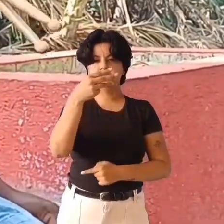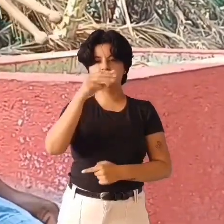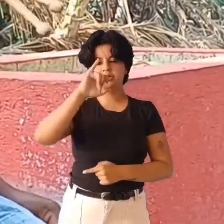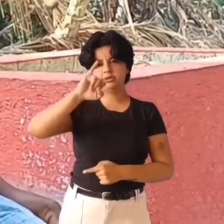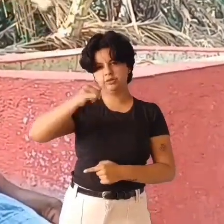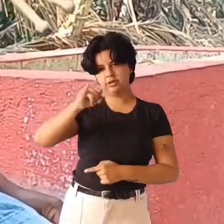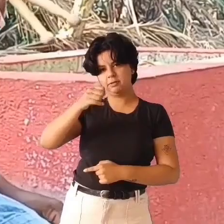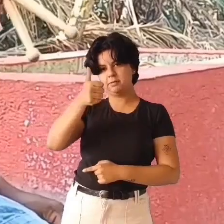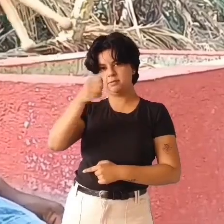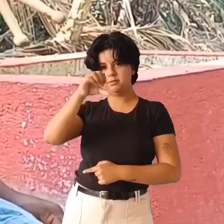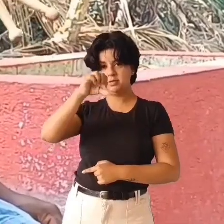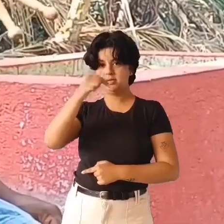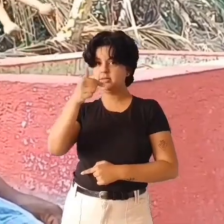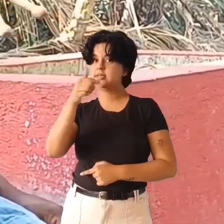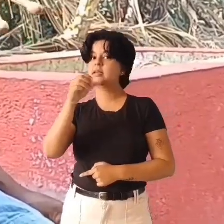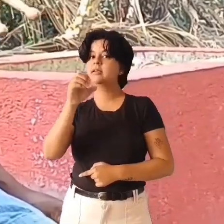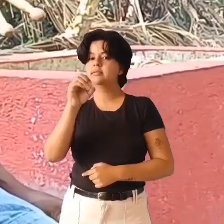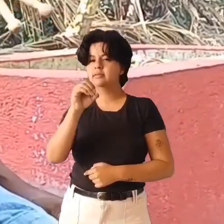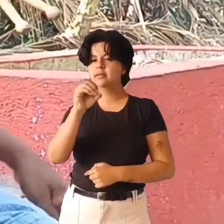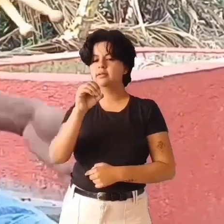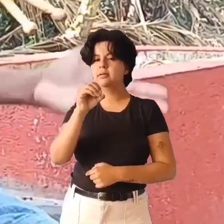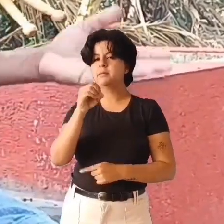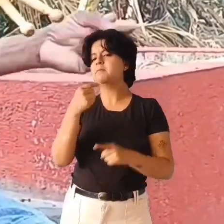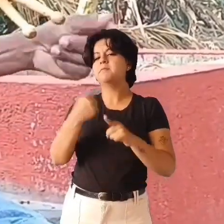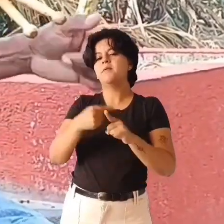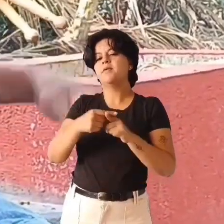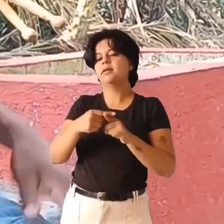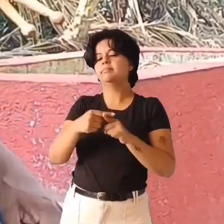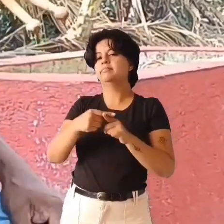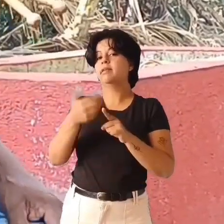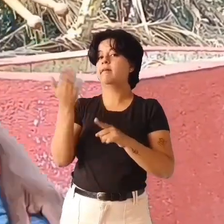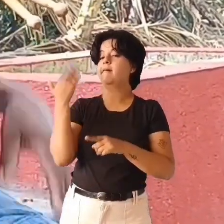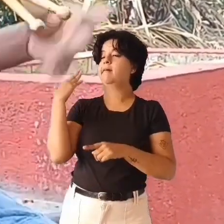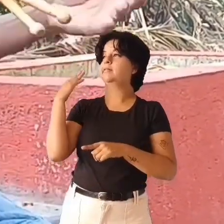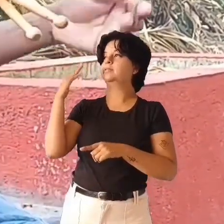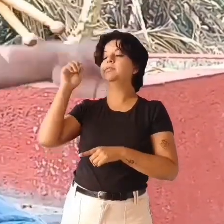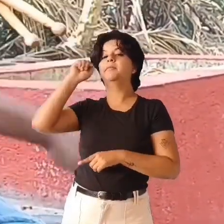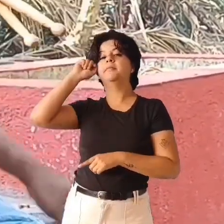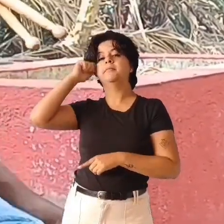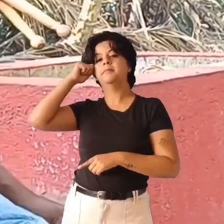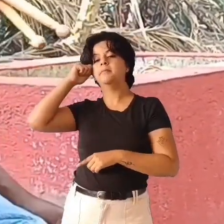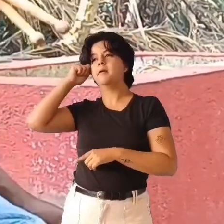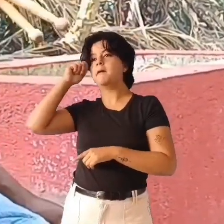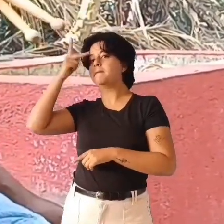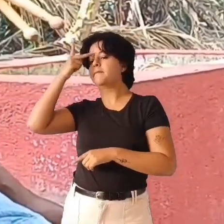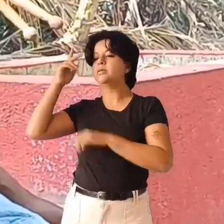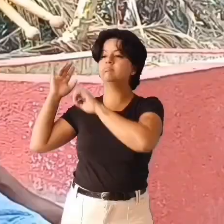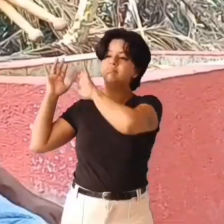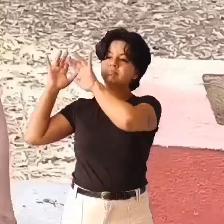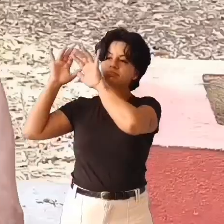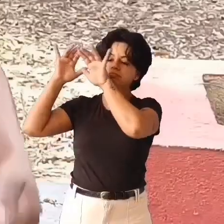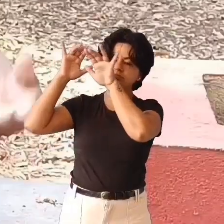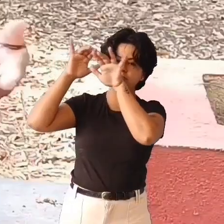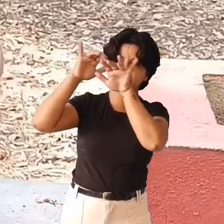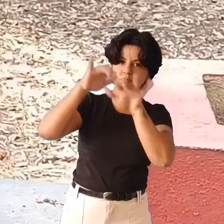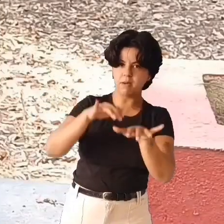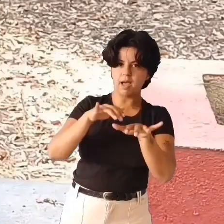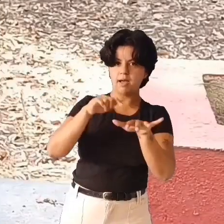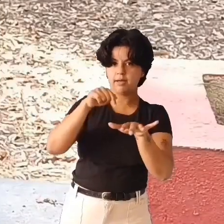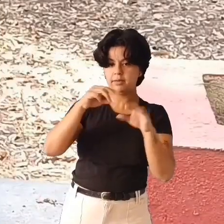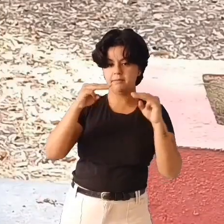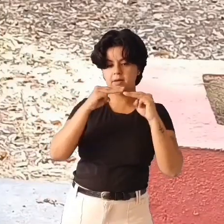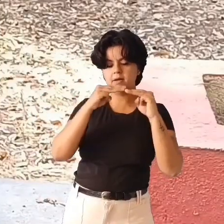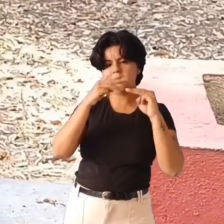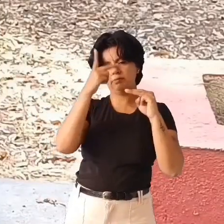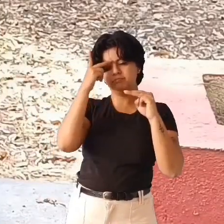23 de janeiro de 1770 para abrigar famílias que vieram da antiga Mazagão na África. Por outro lado,